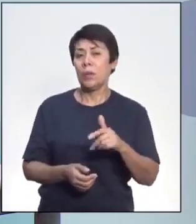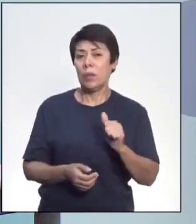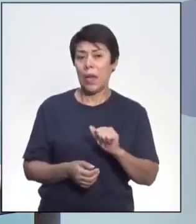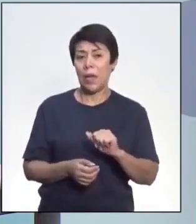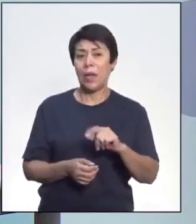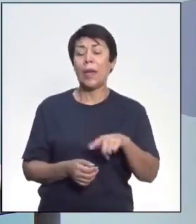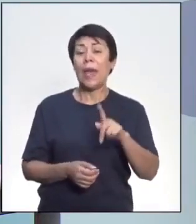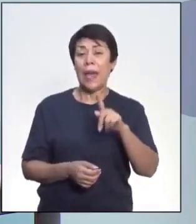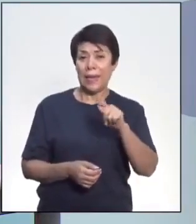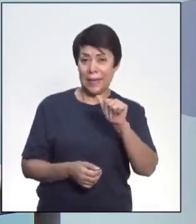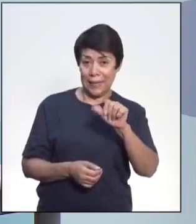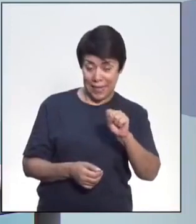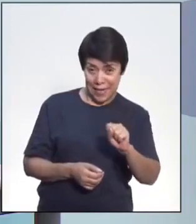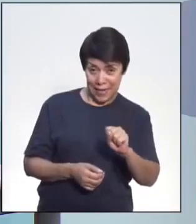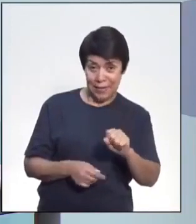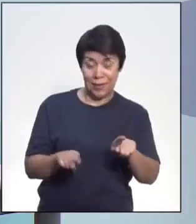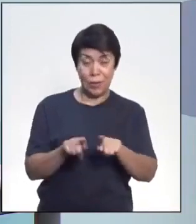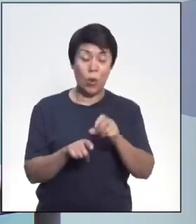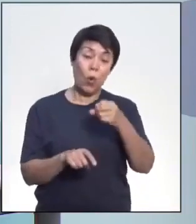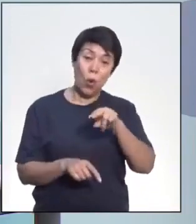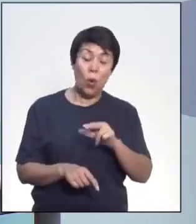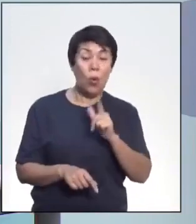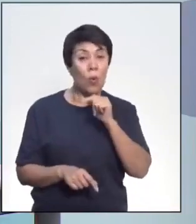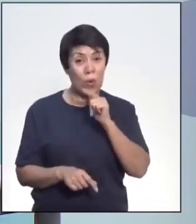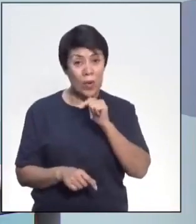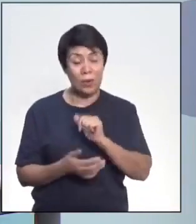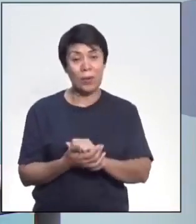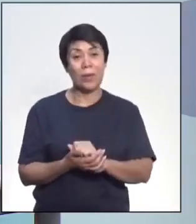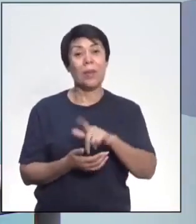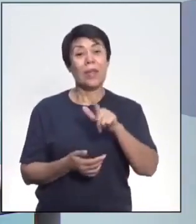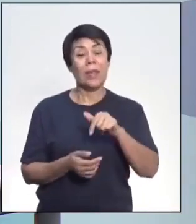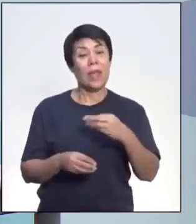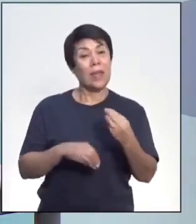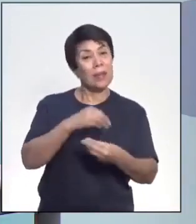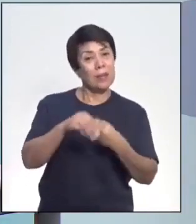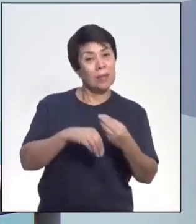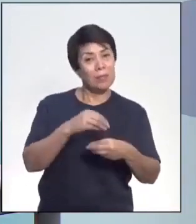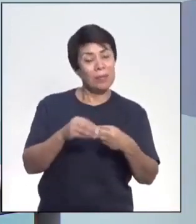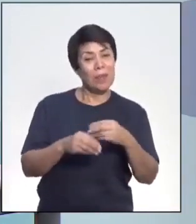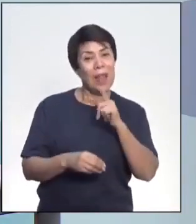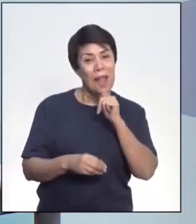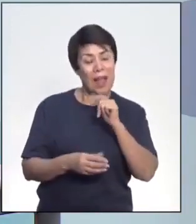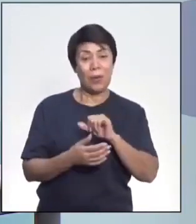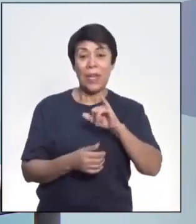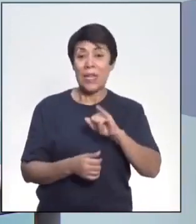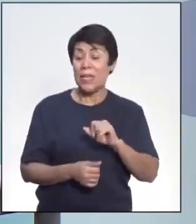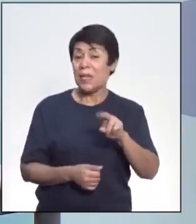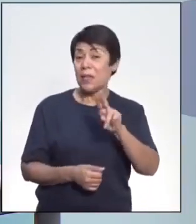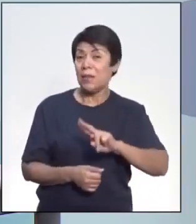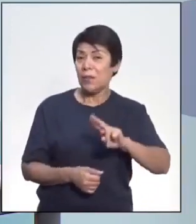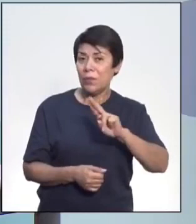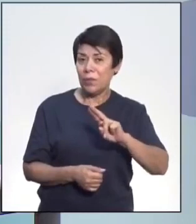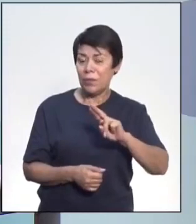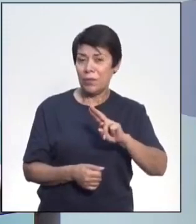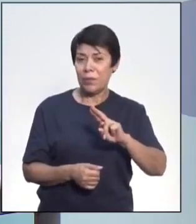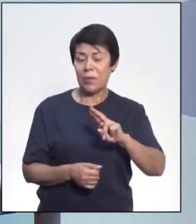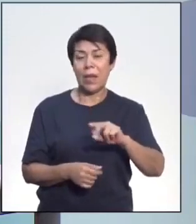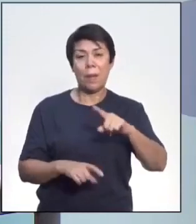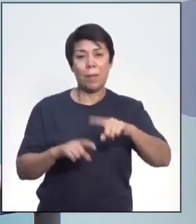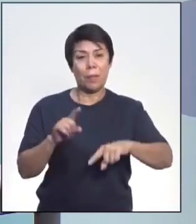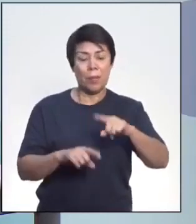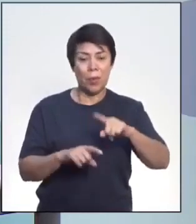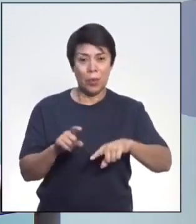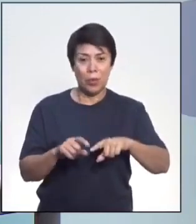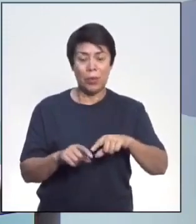estado gasoso ou no estado aquoso, que são dissolvidos em água. Se eu utilizar um componente no estado líquido